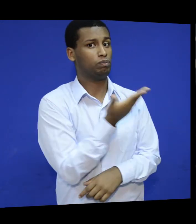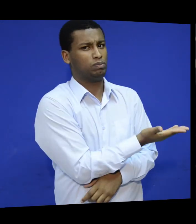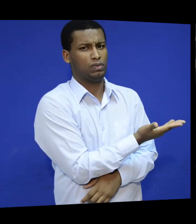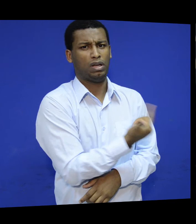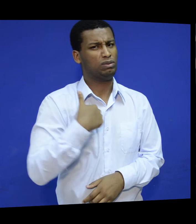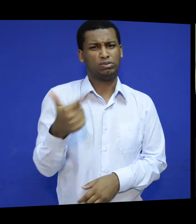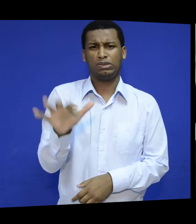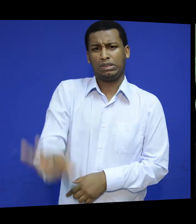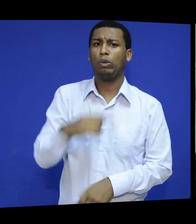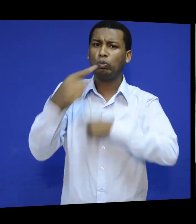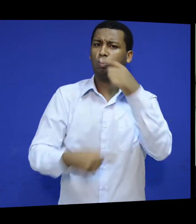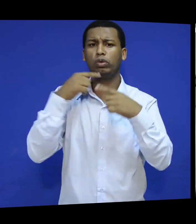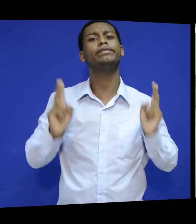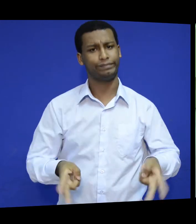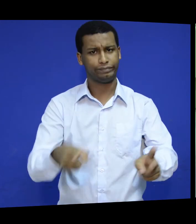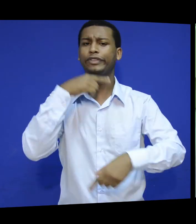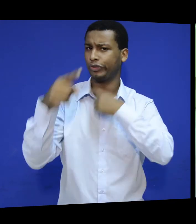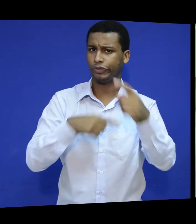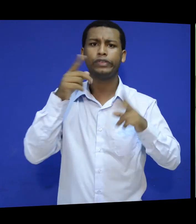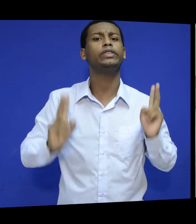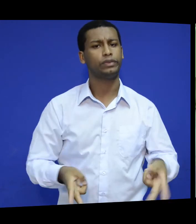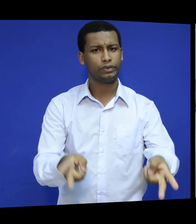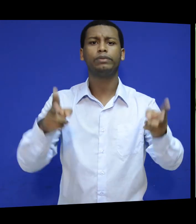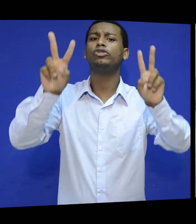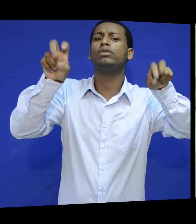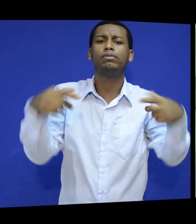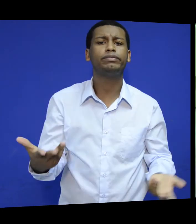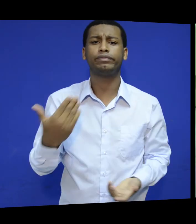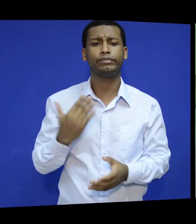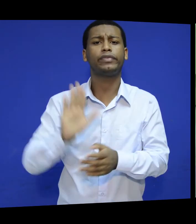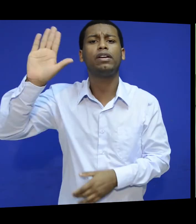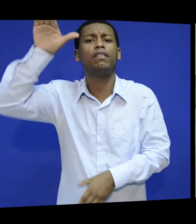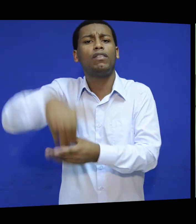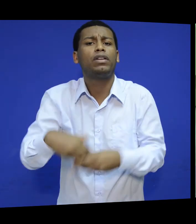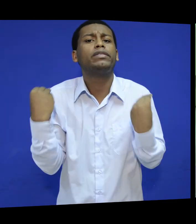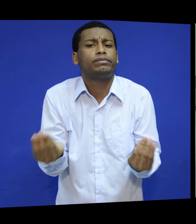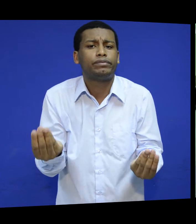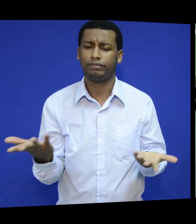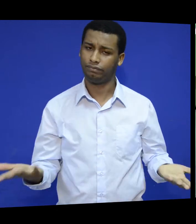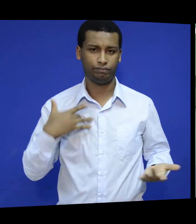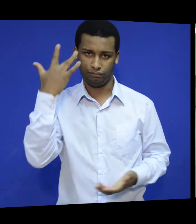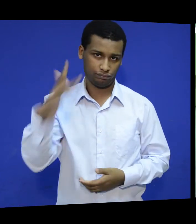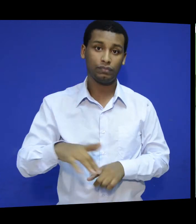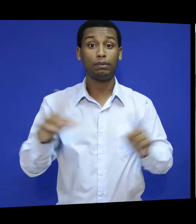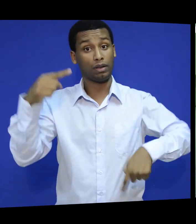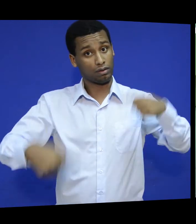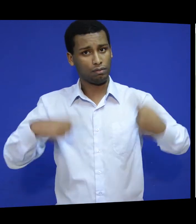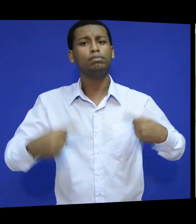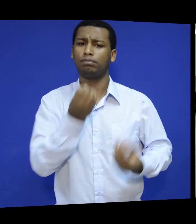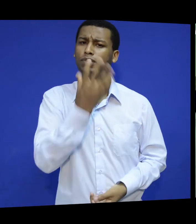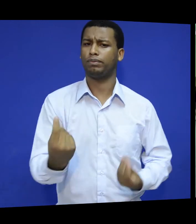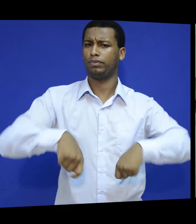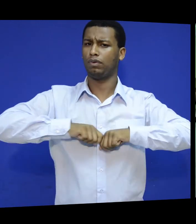realmente vou votar nela ou não. Eu não tinha certeza ainda, continuo em dúvida quanto ao qual candidato eu vou votar em Santa